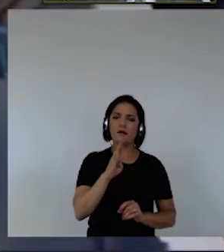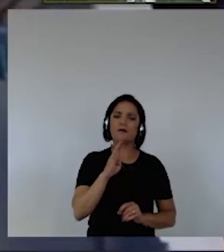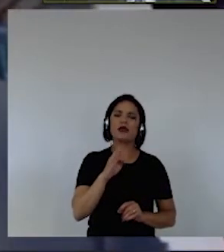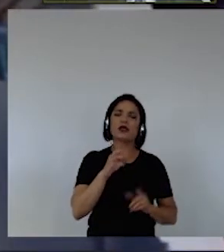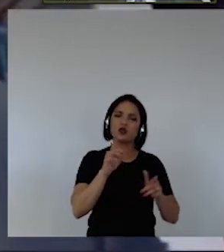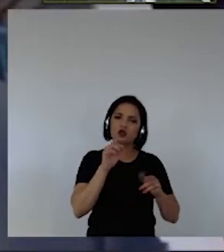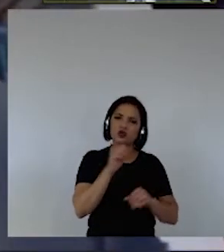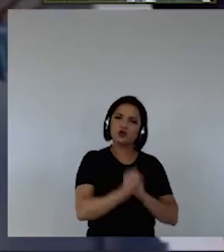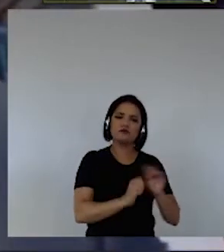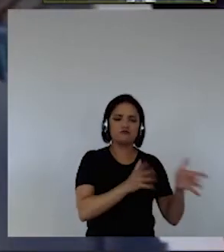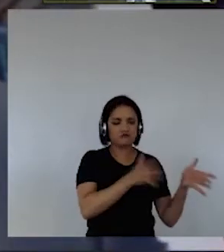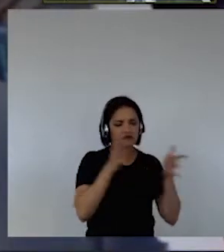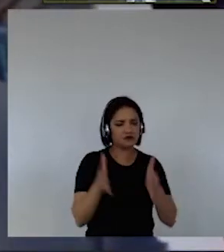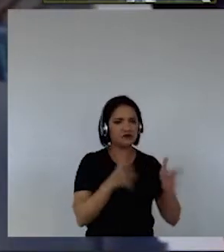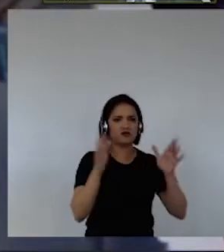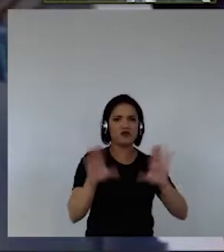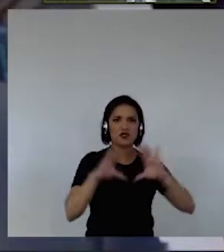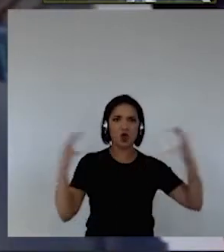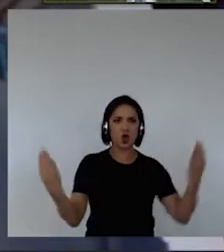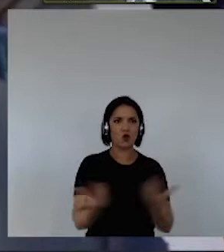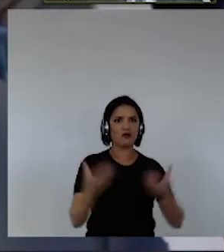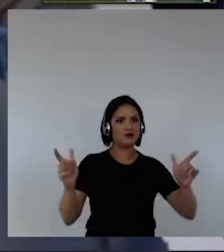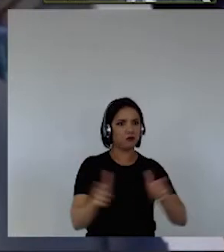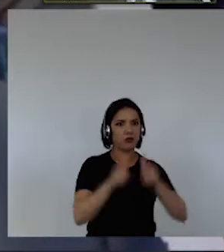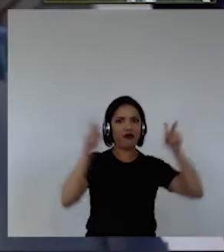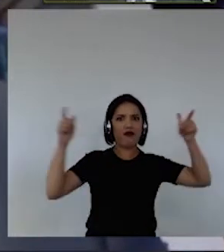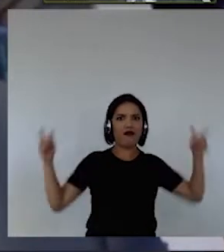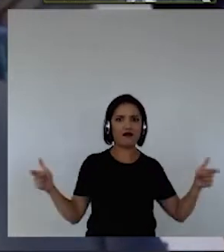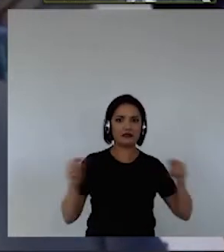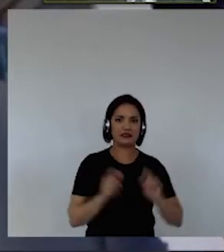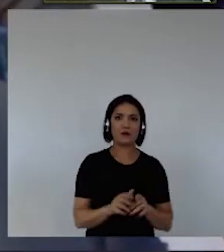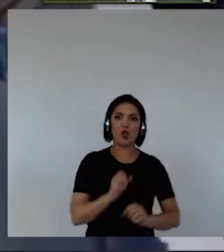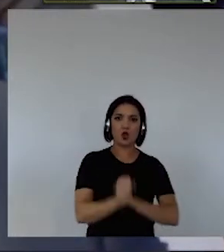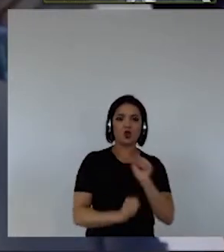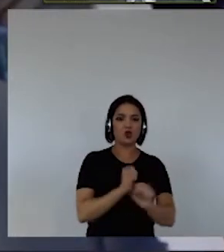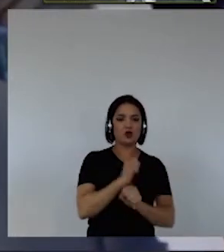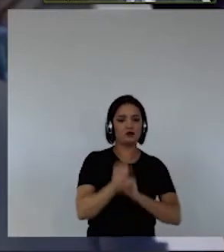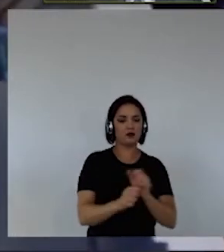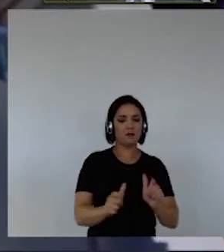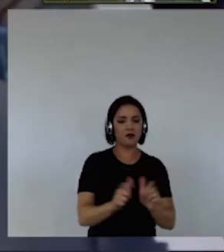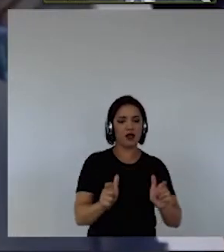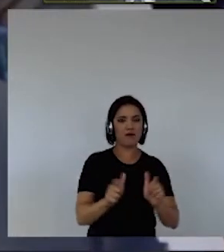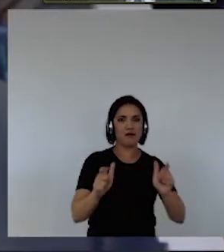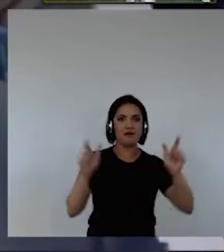essa conferência nacional maior. Nós tivemos a OAB sempre honrando com